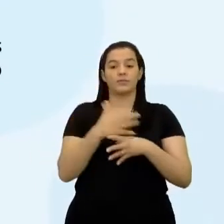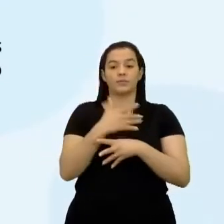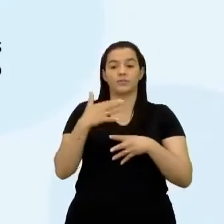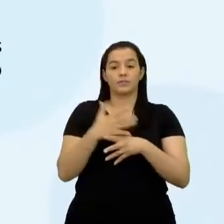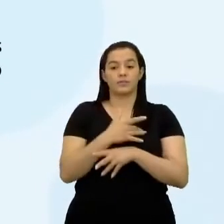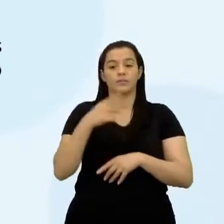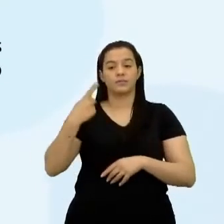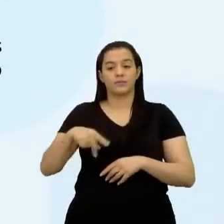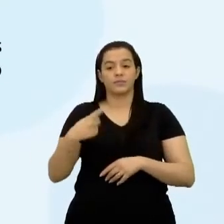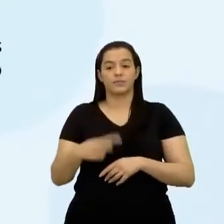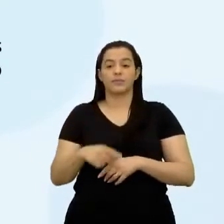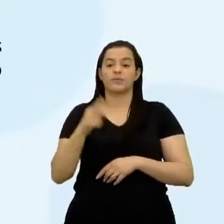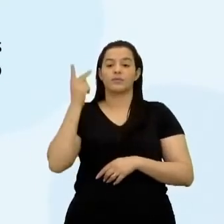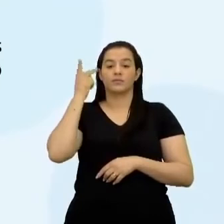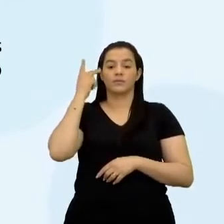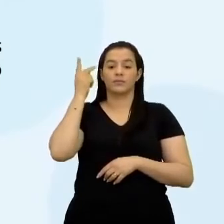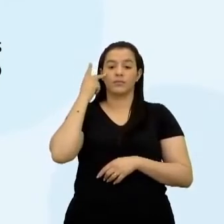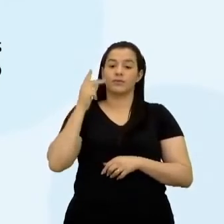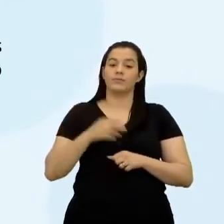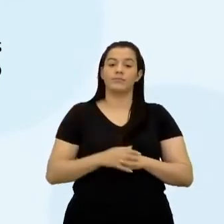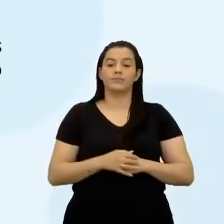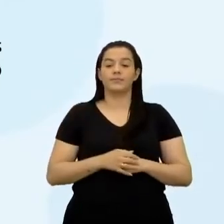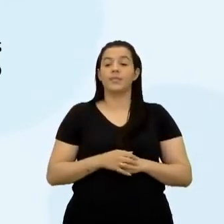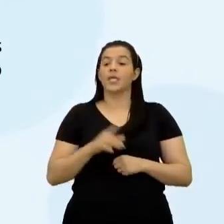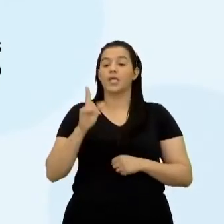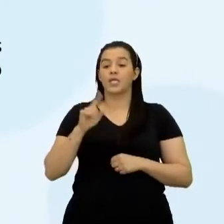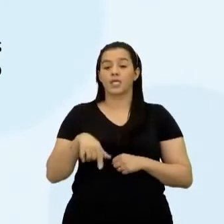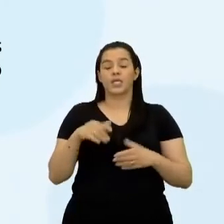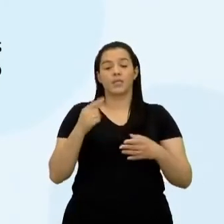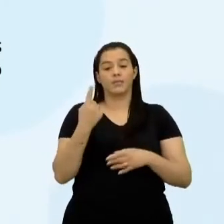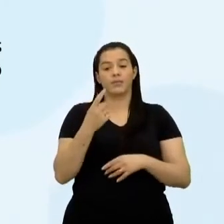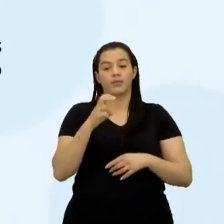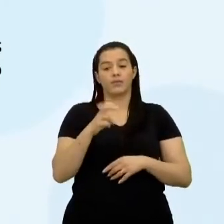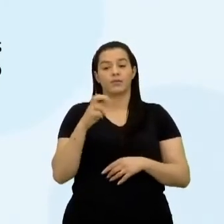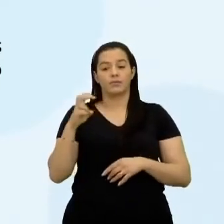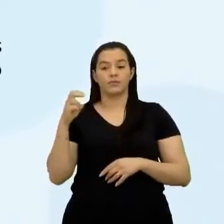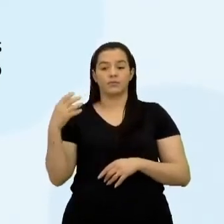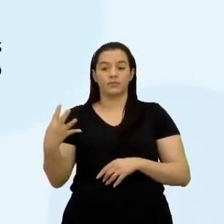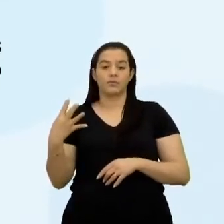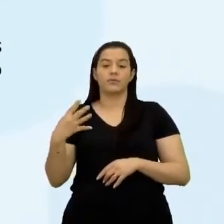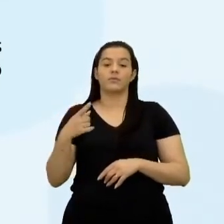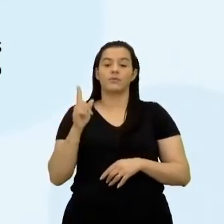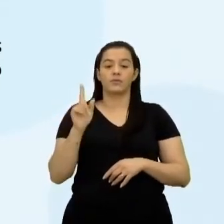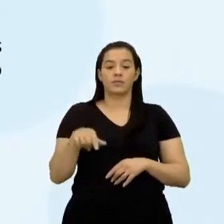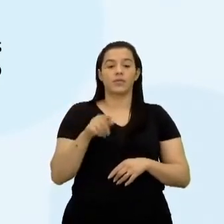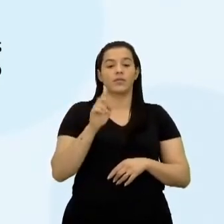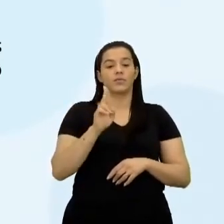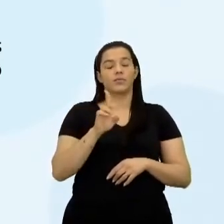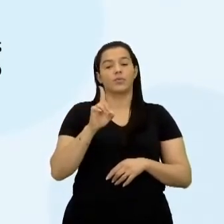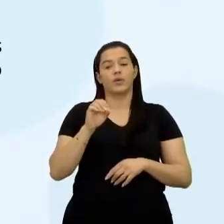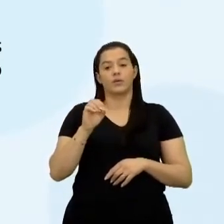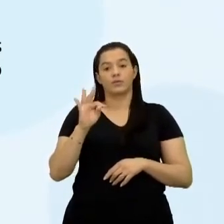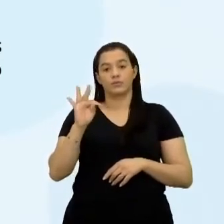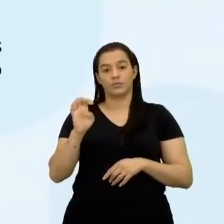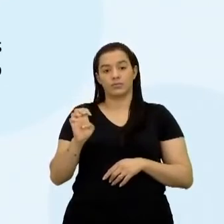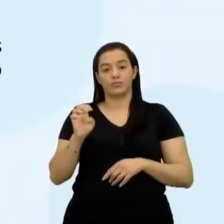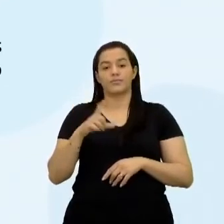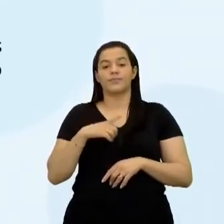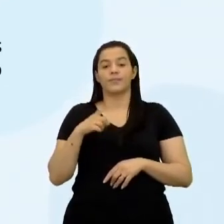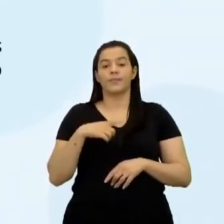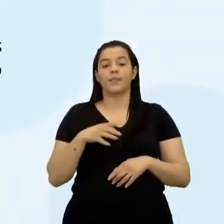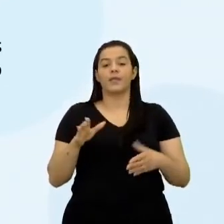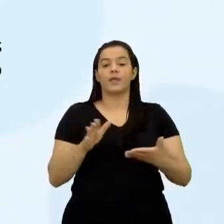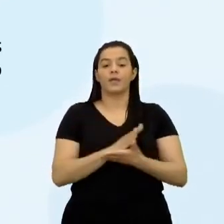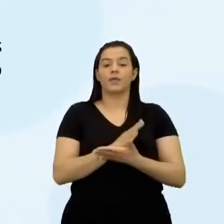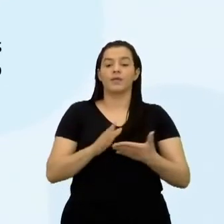Paulo de Piratininga, atual São Paulo, em 1554, na gestão Duarte da Costa. A vila foi erguida